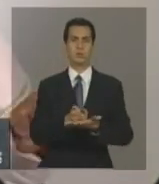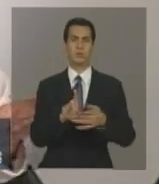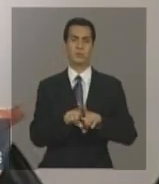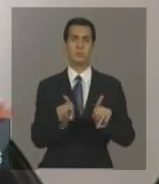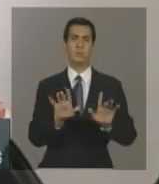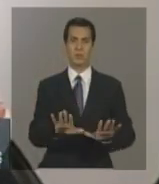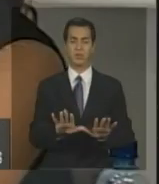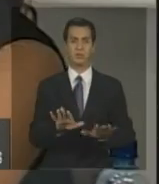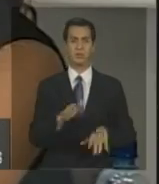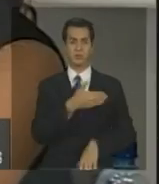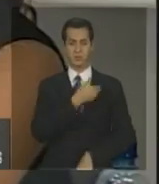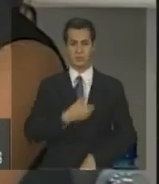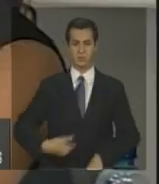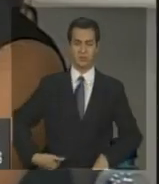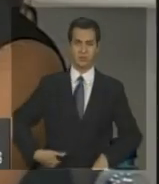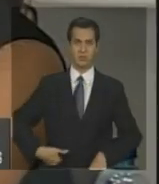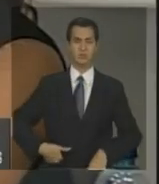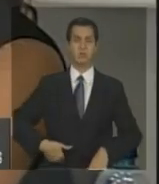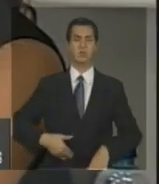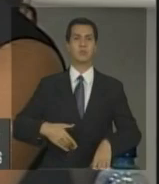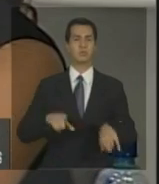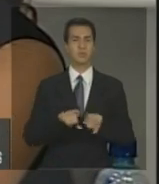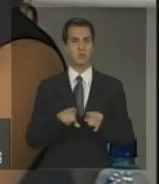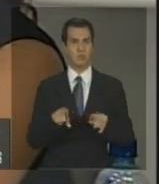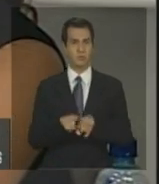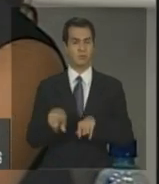Estado e de governo